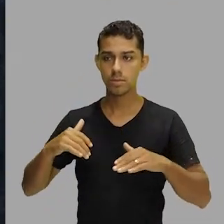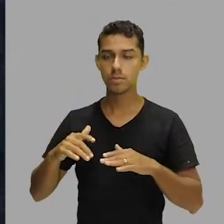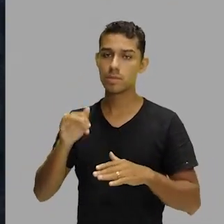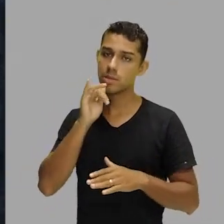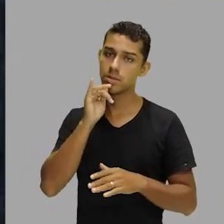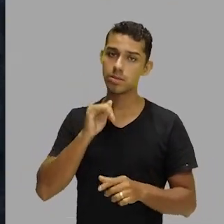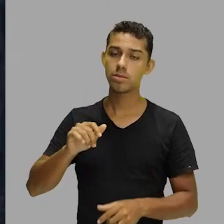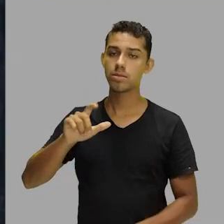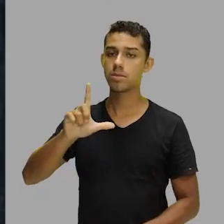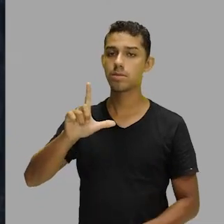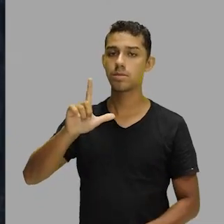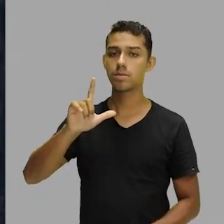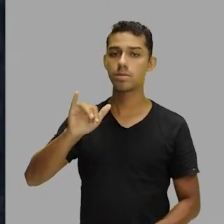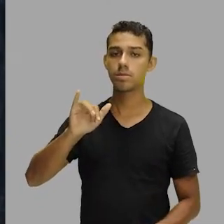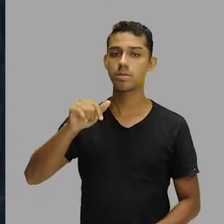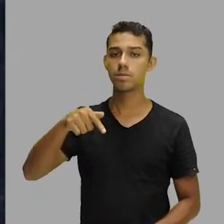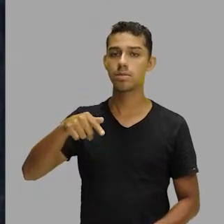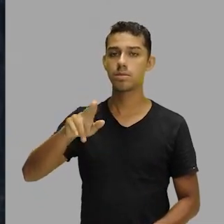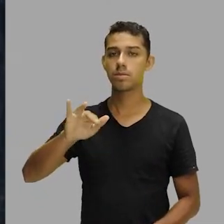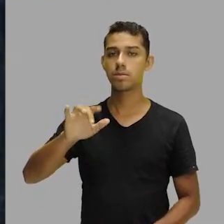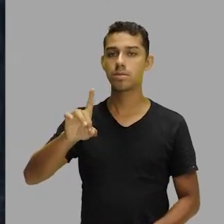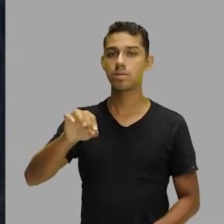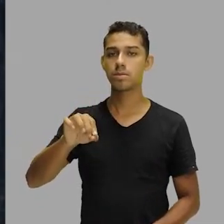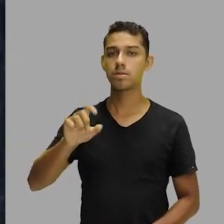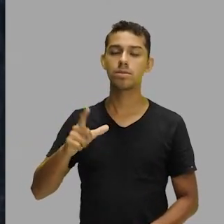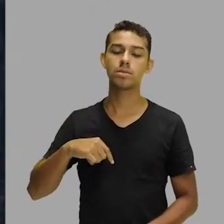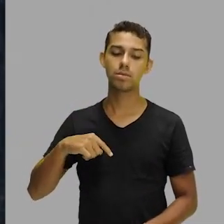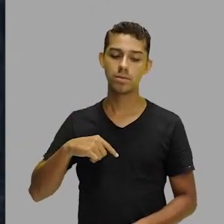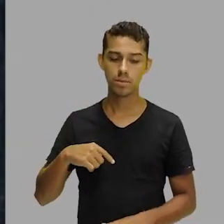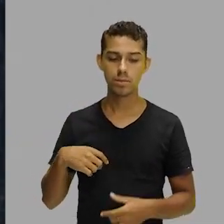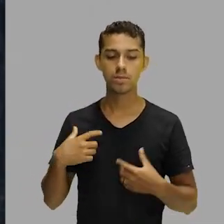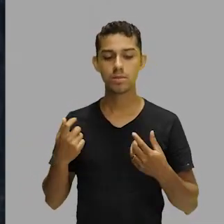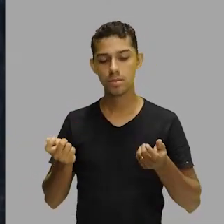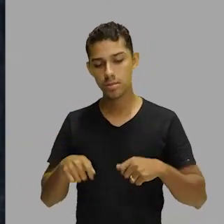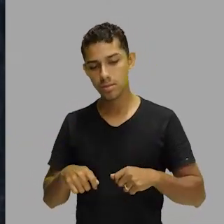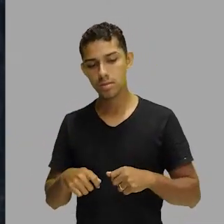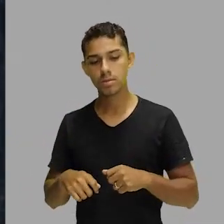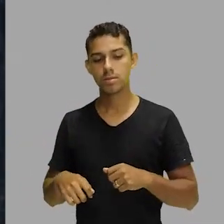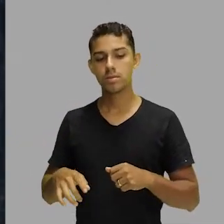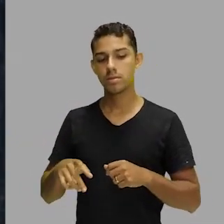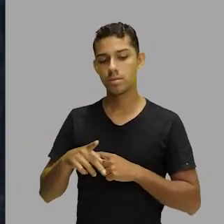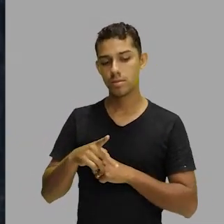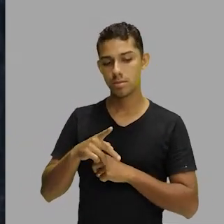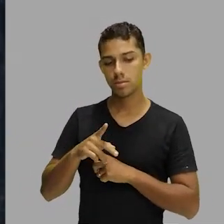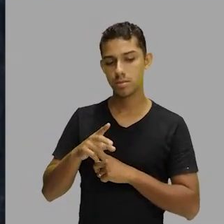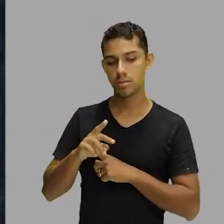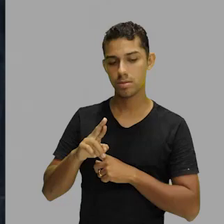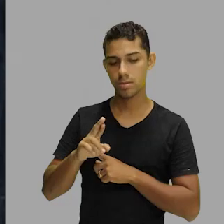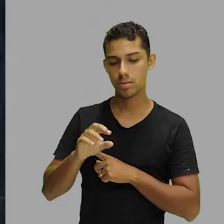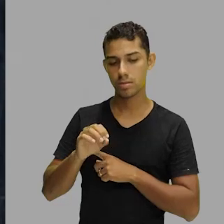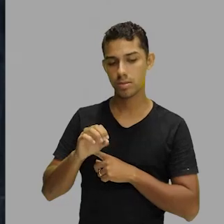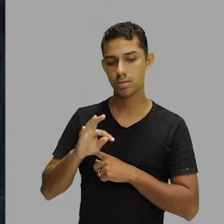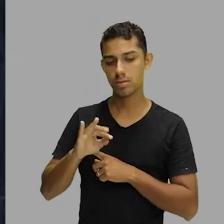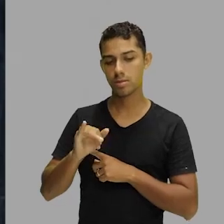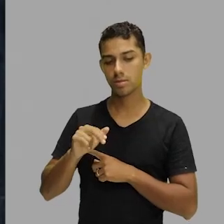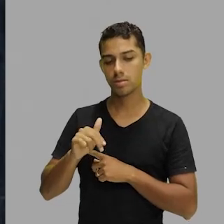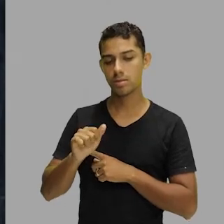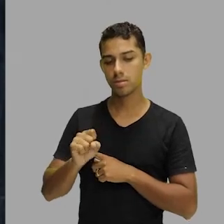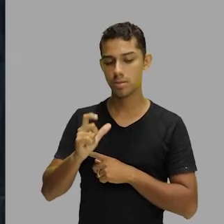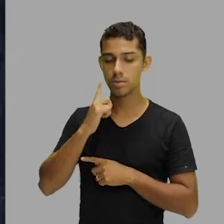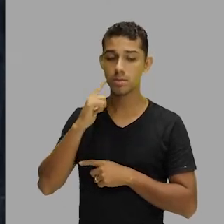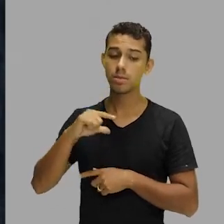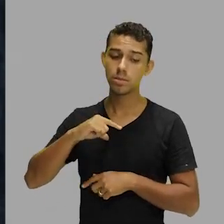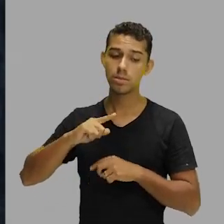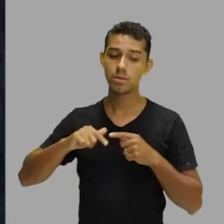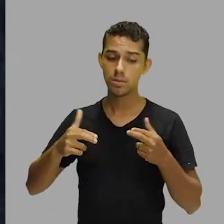repleta de líquidos, né? Vai ter proteínas. Lá você vai encontrar o material genético que está